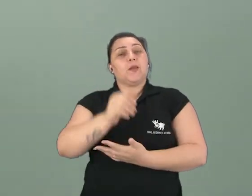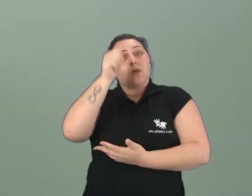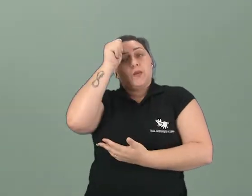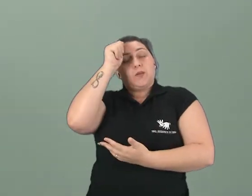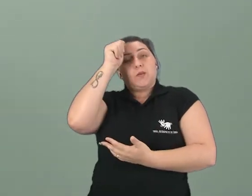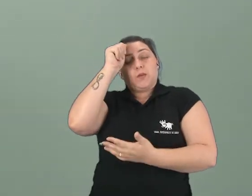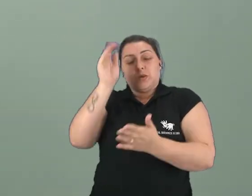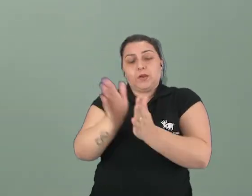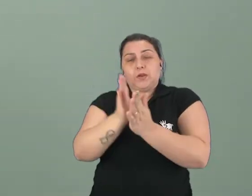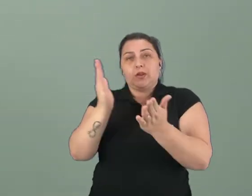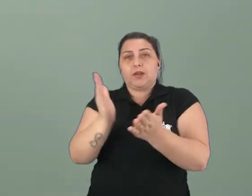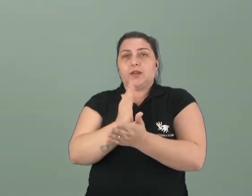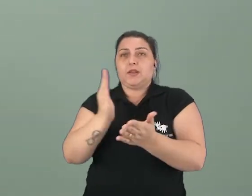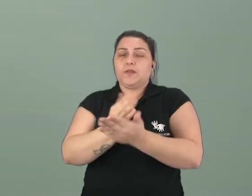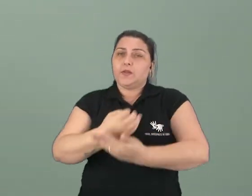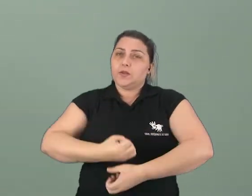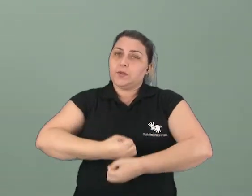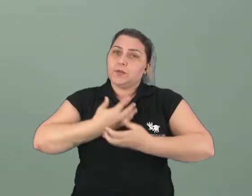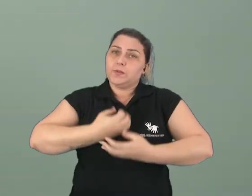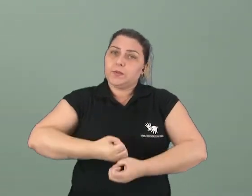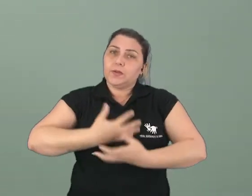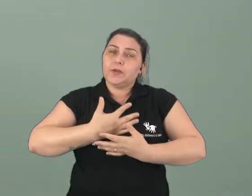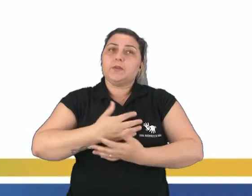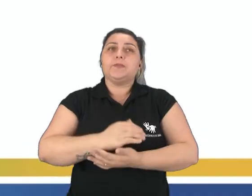autora de livros, de poemas,